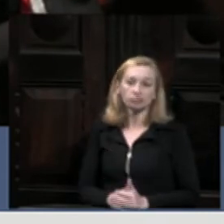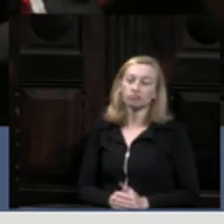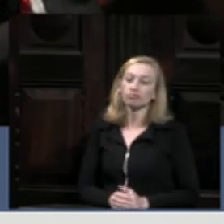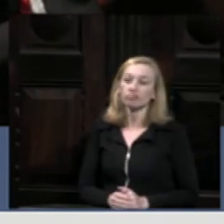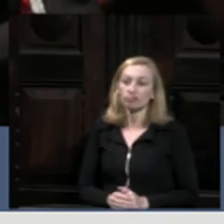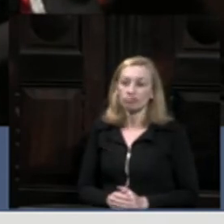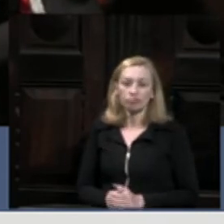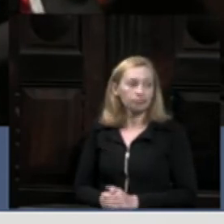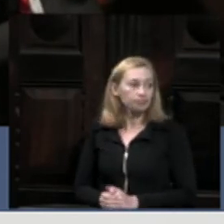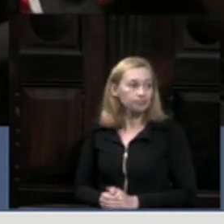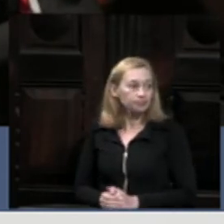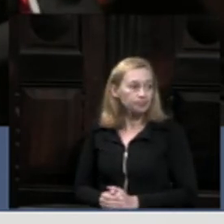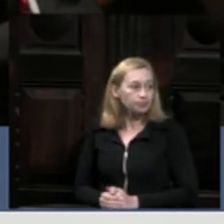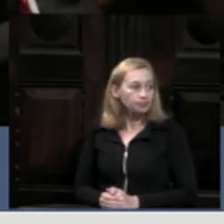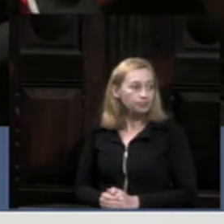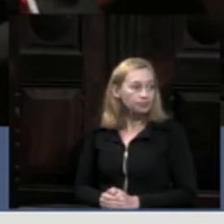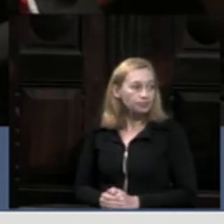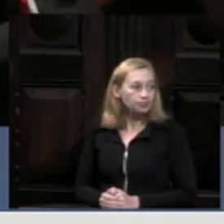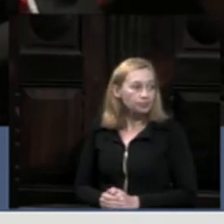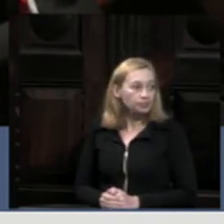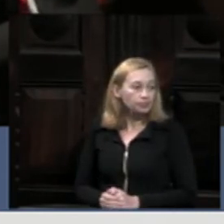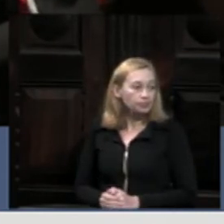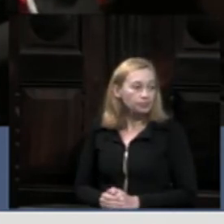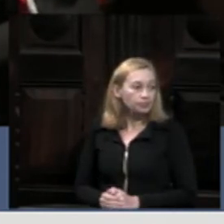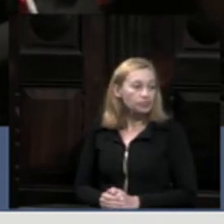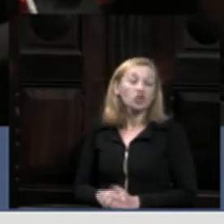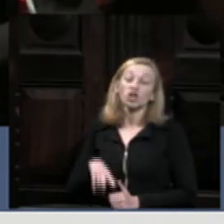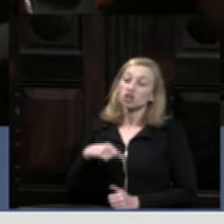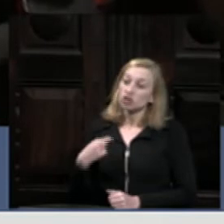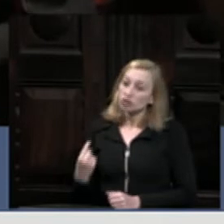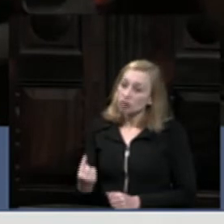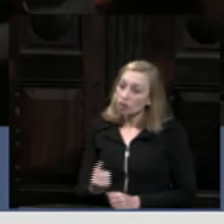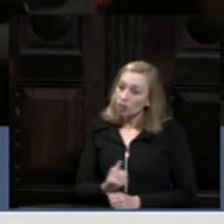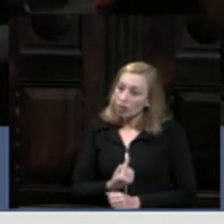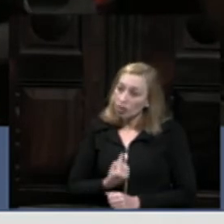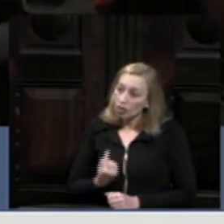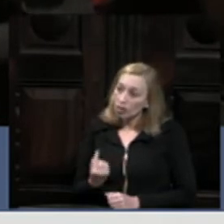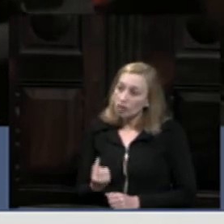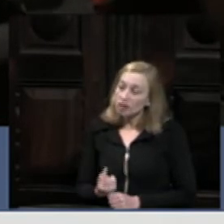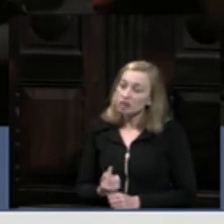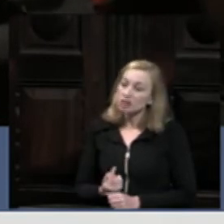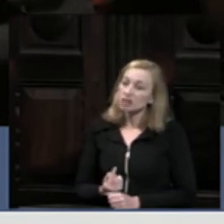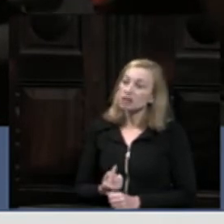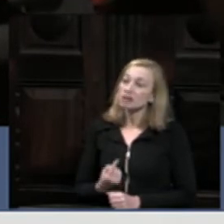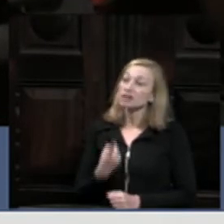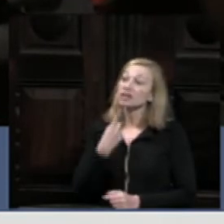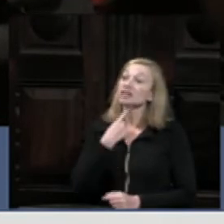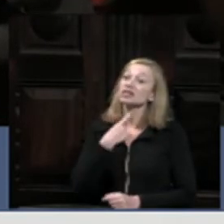E esse é o drama que todos nós buscamos soluções.